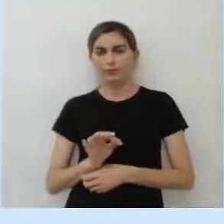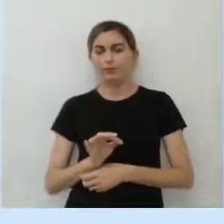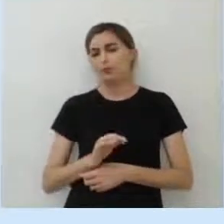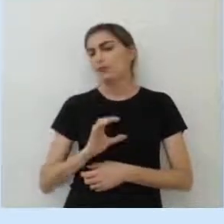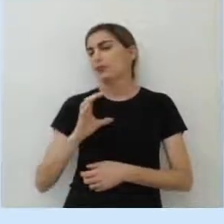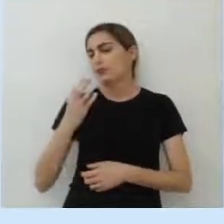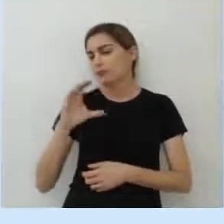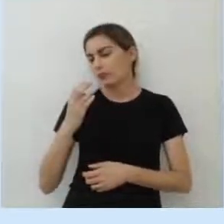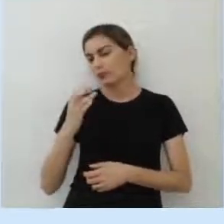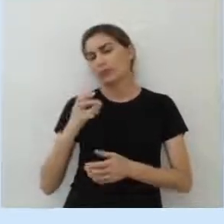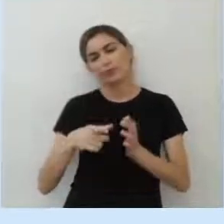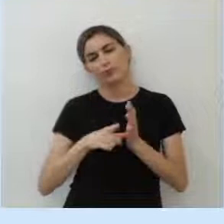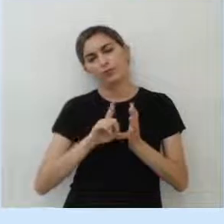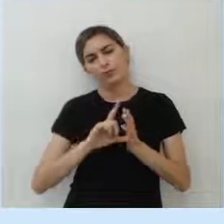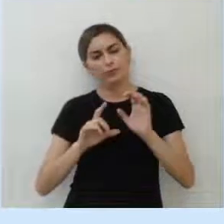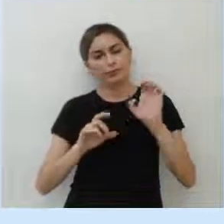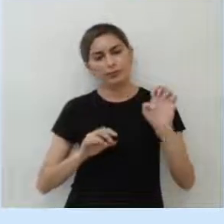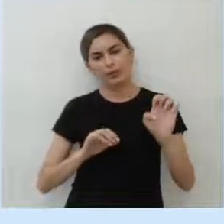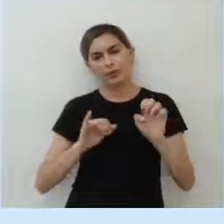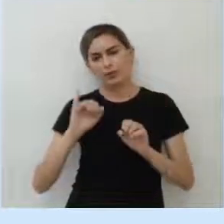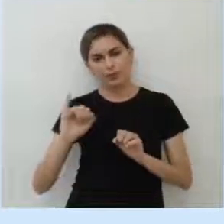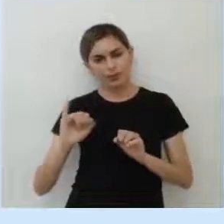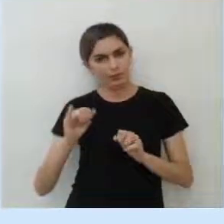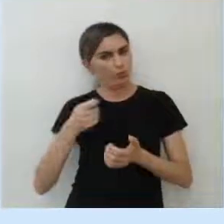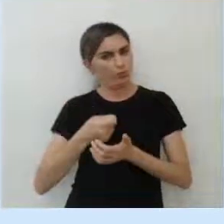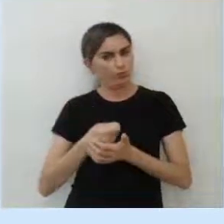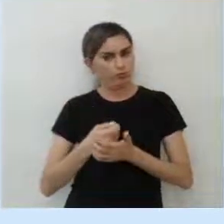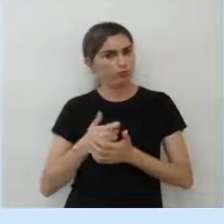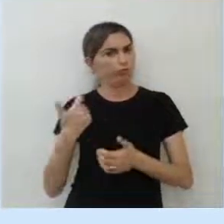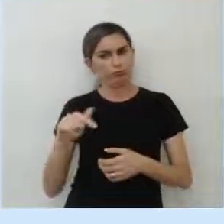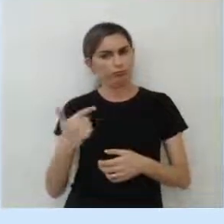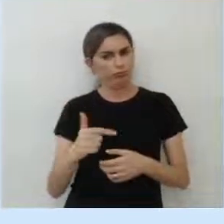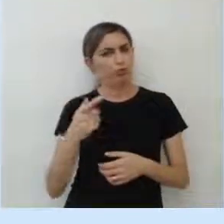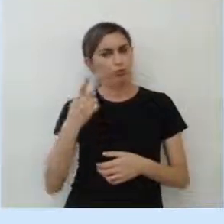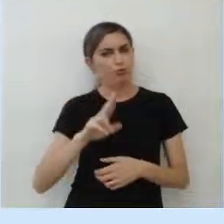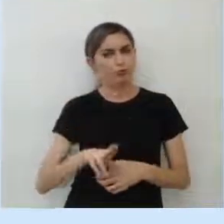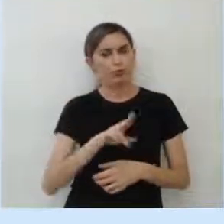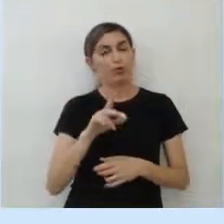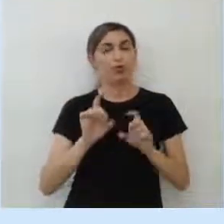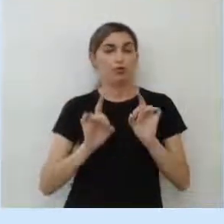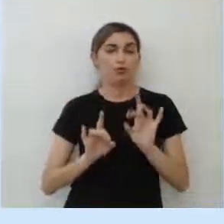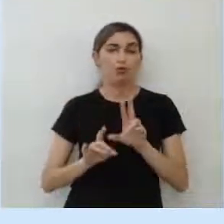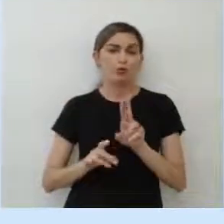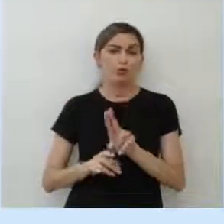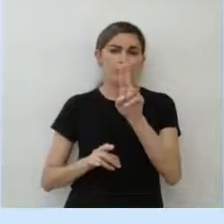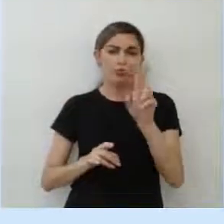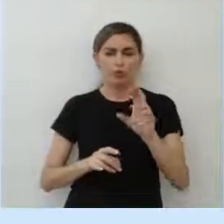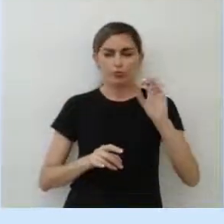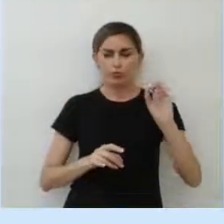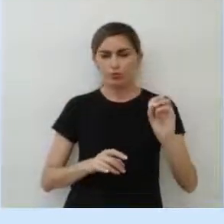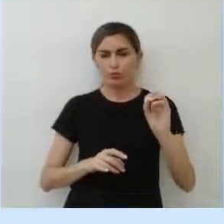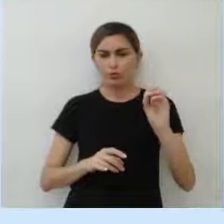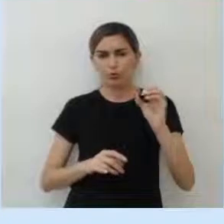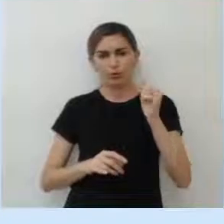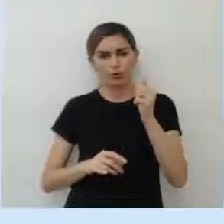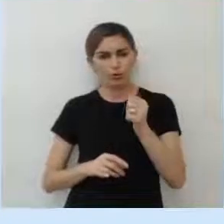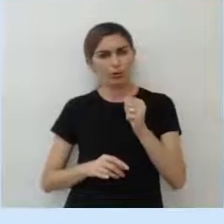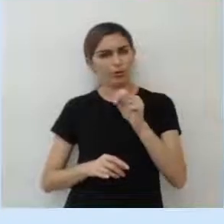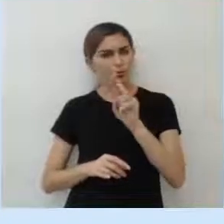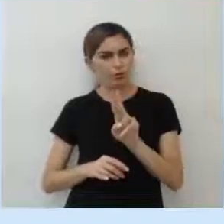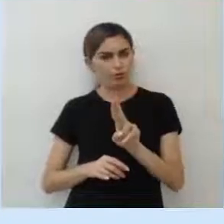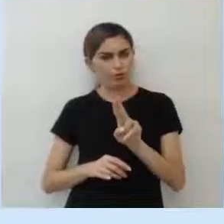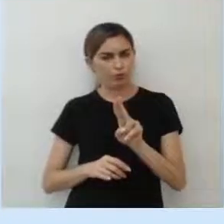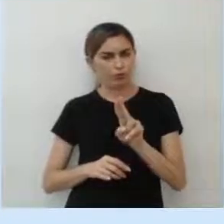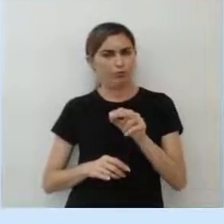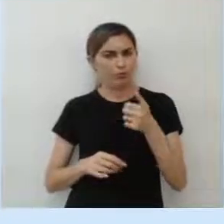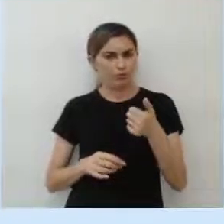do C cedilha antes de E e do I, que não existe, tá, gente? Só usa antes de A, O e U, ok? Vamos